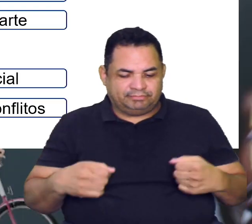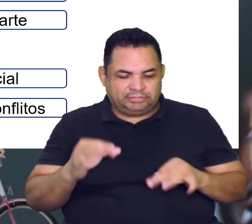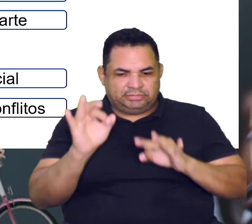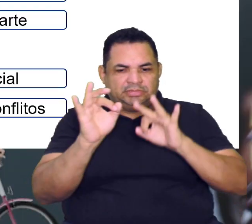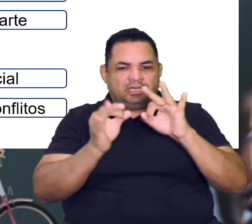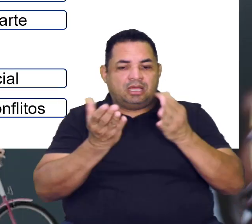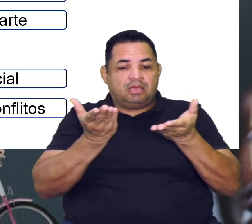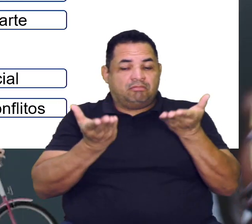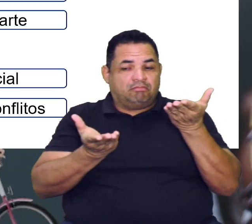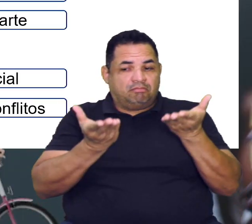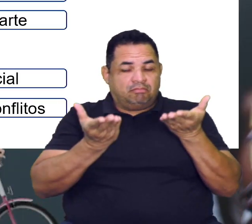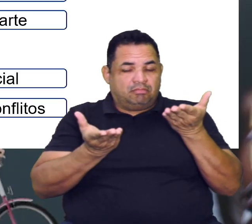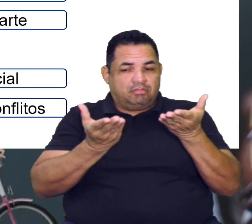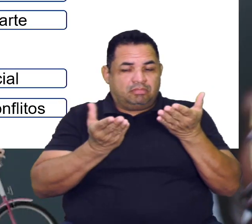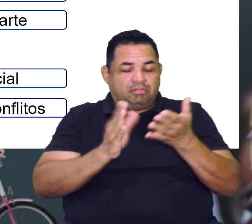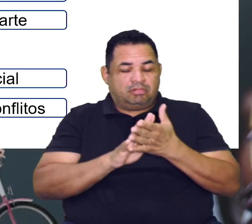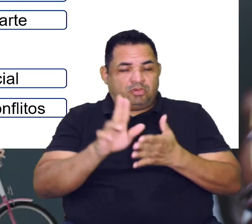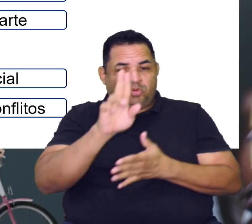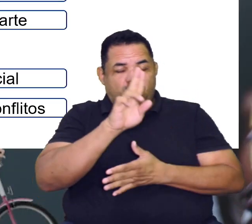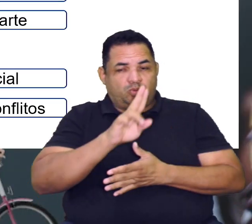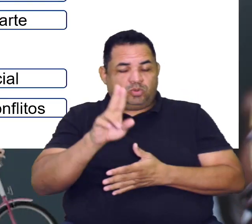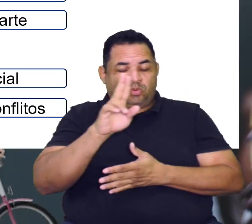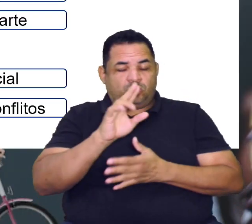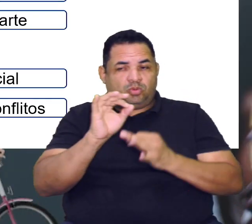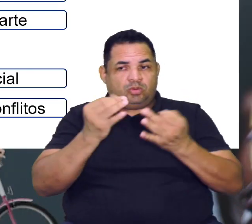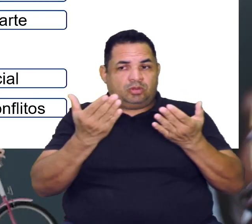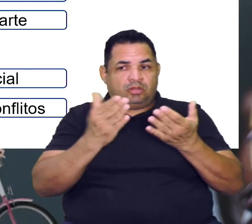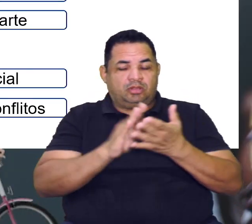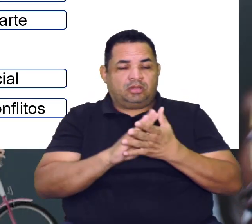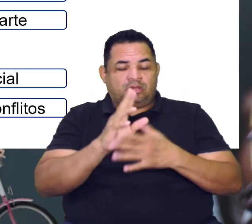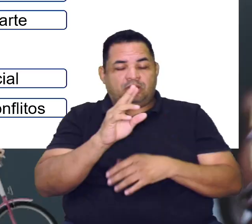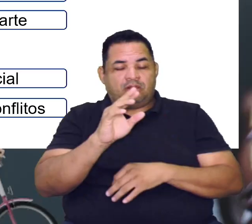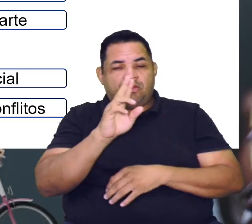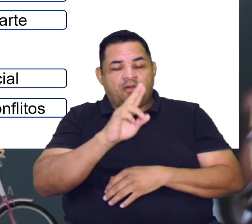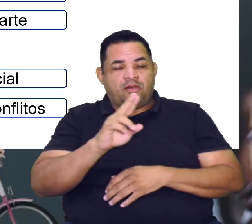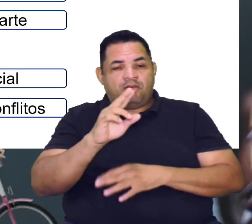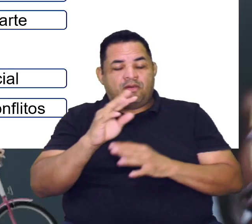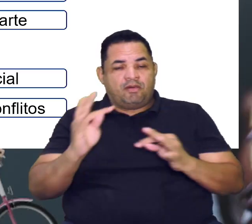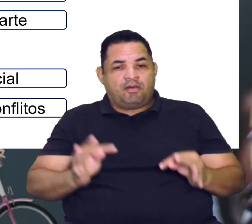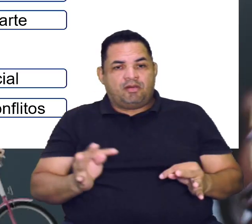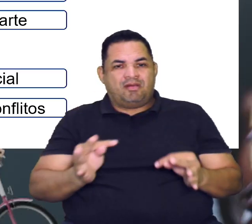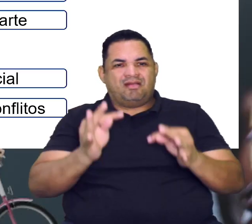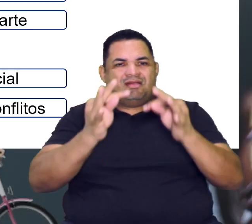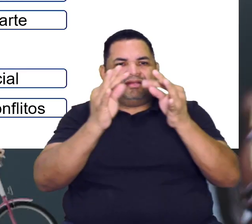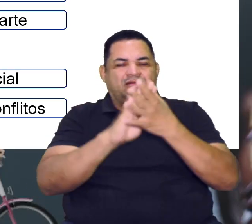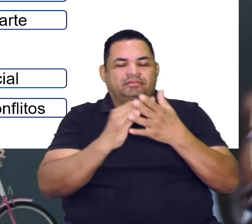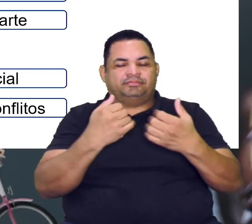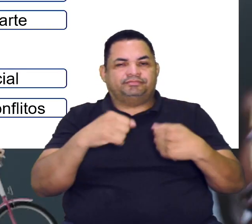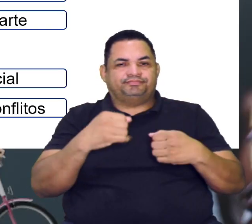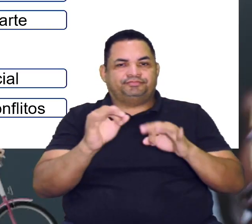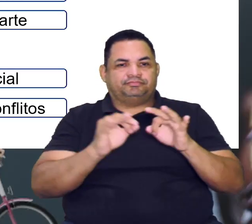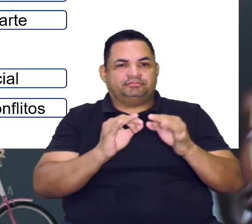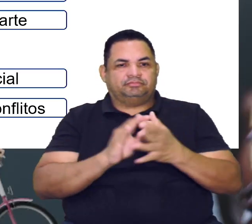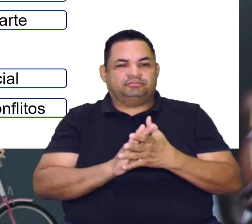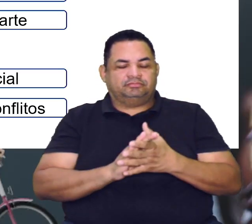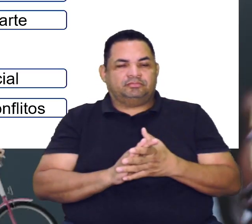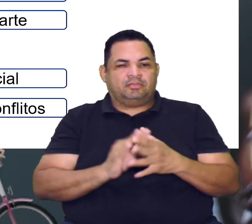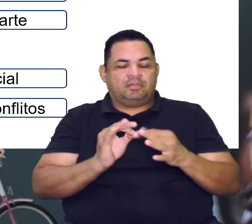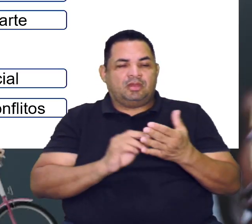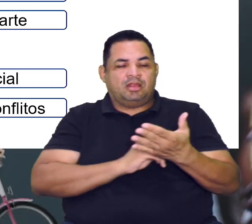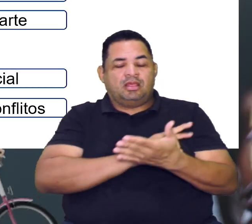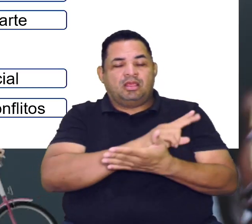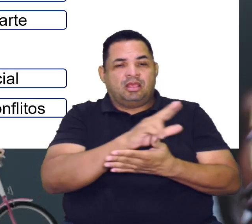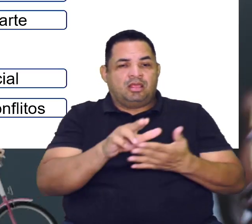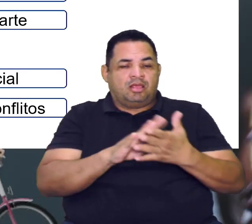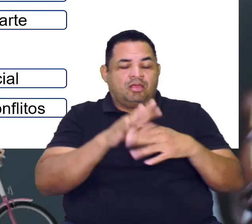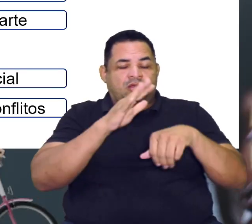dosar esse consumo midiático, né? Essa utilização tecnológica, a gente pode ficar envolto aí em